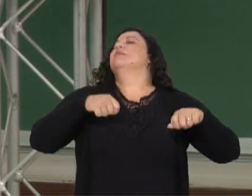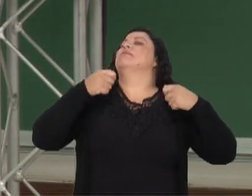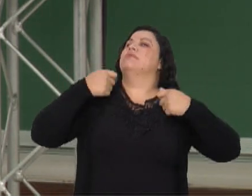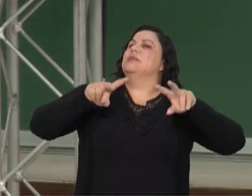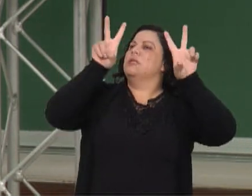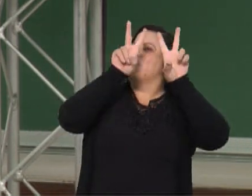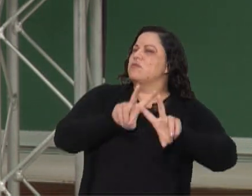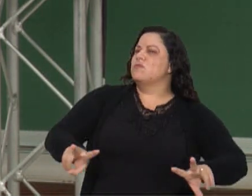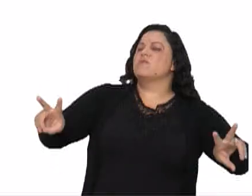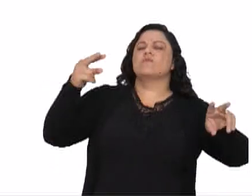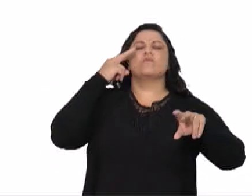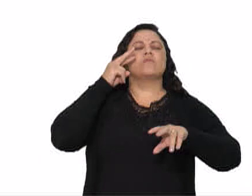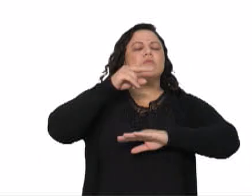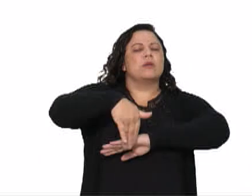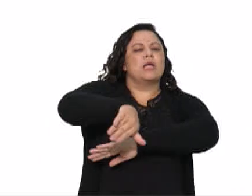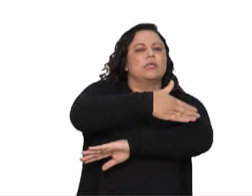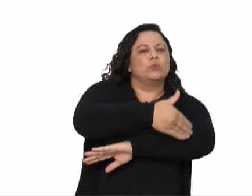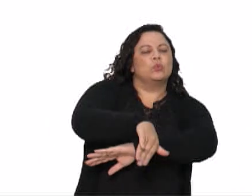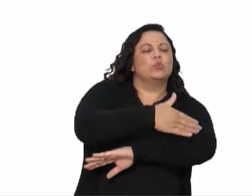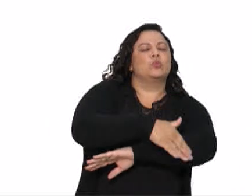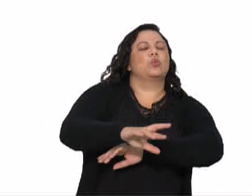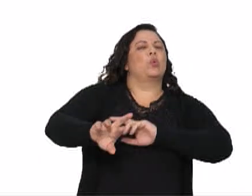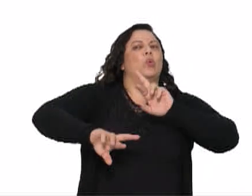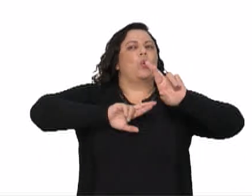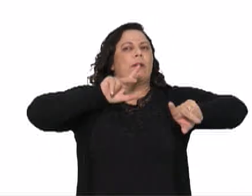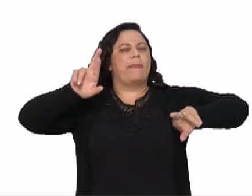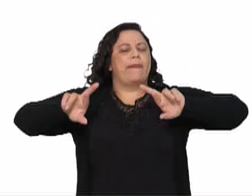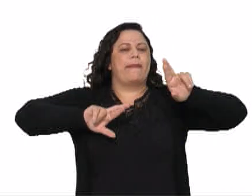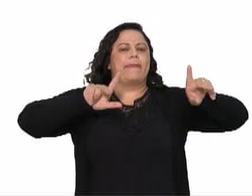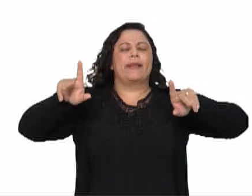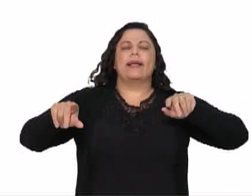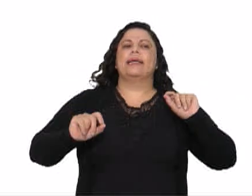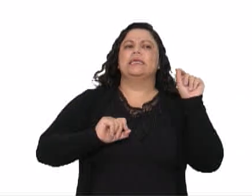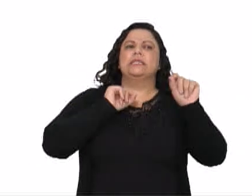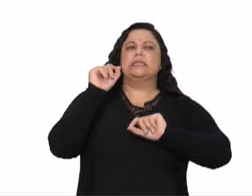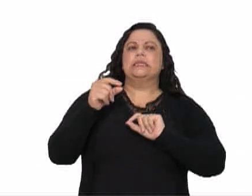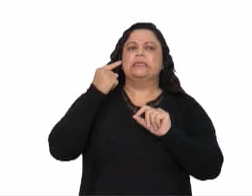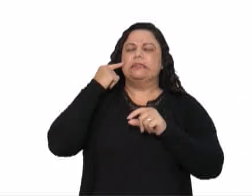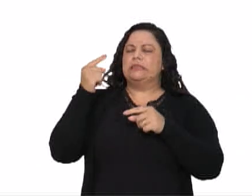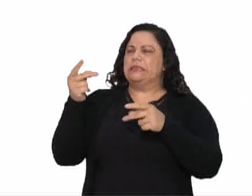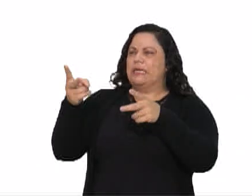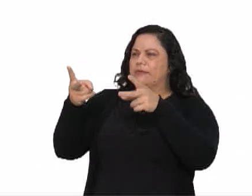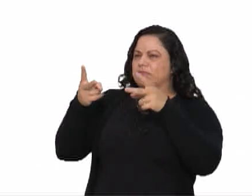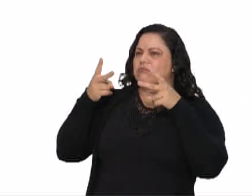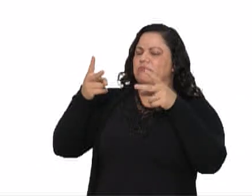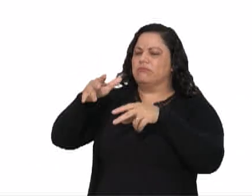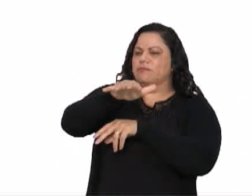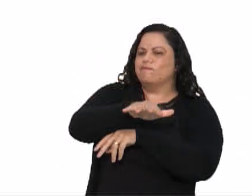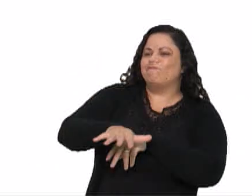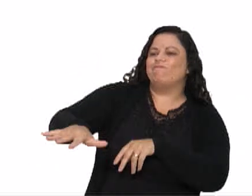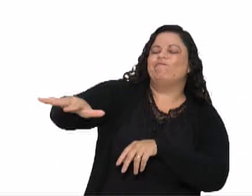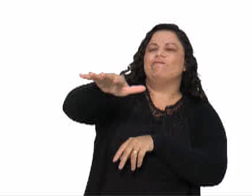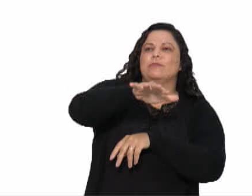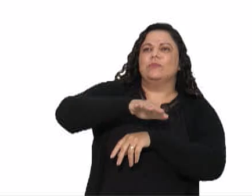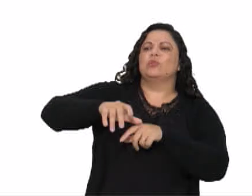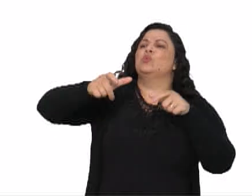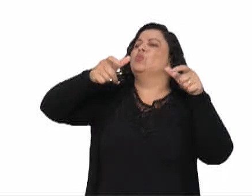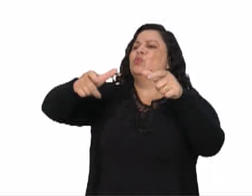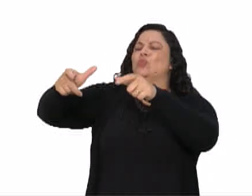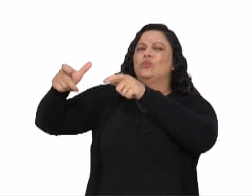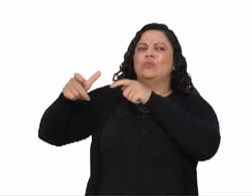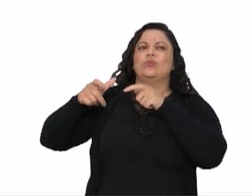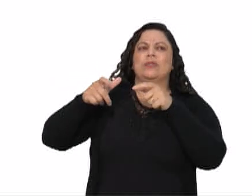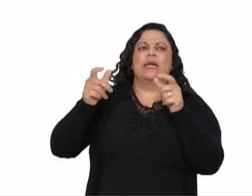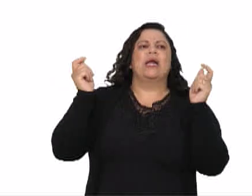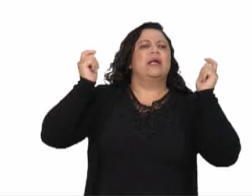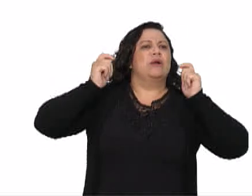de julho, né? E aqui de trazer esse ambiente, né? A gente pode ver ali